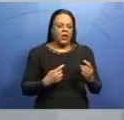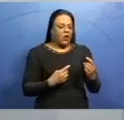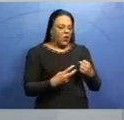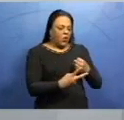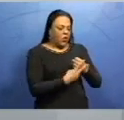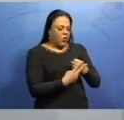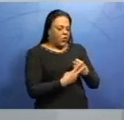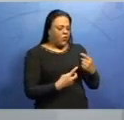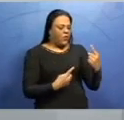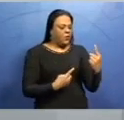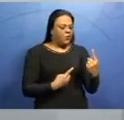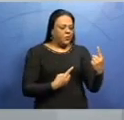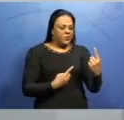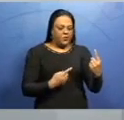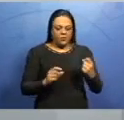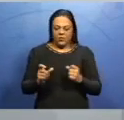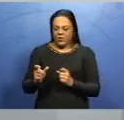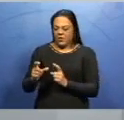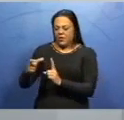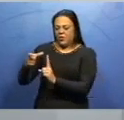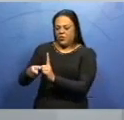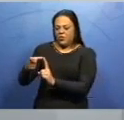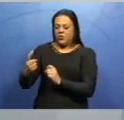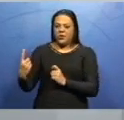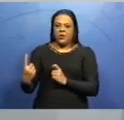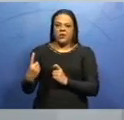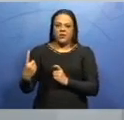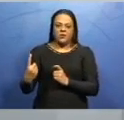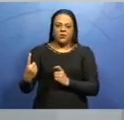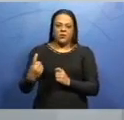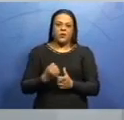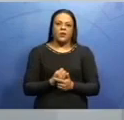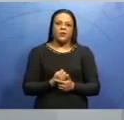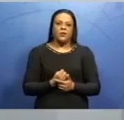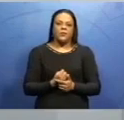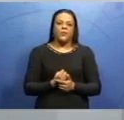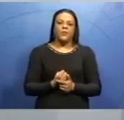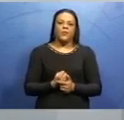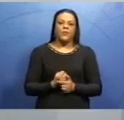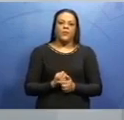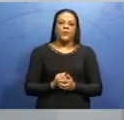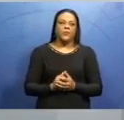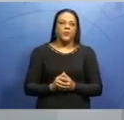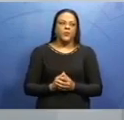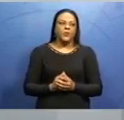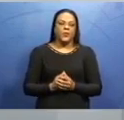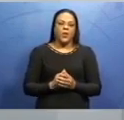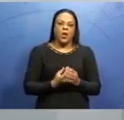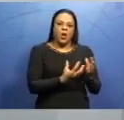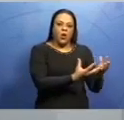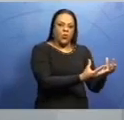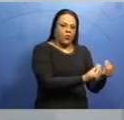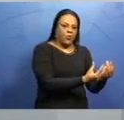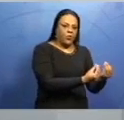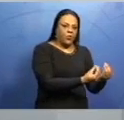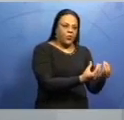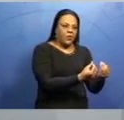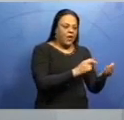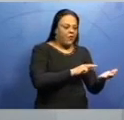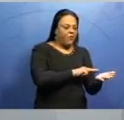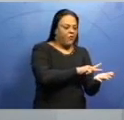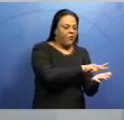flexiona com o sujeito ali em quantidade, né? Em número. Olha lá no plural,